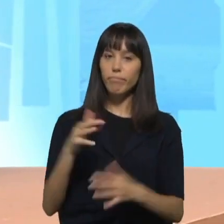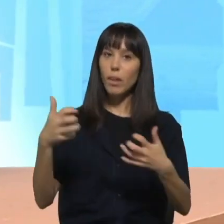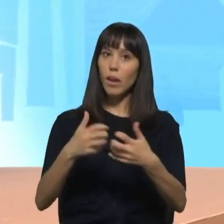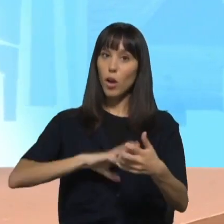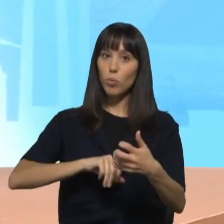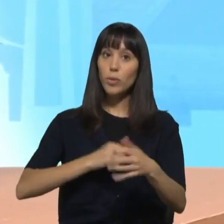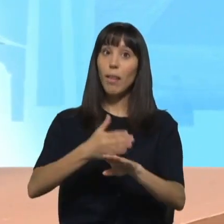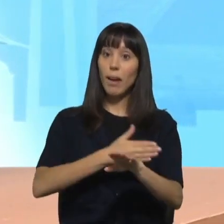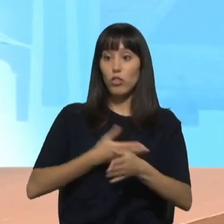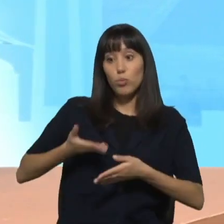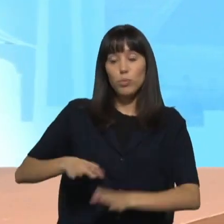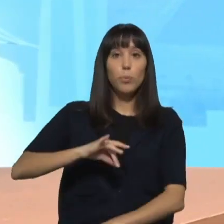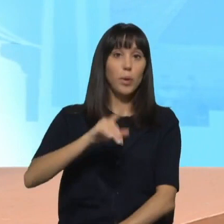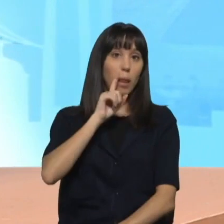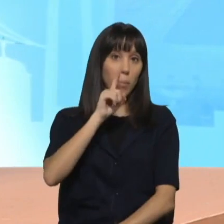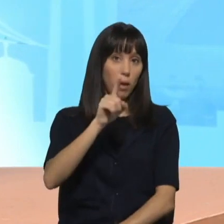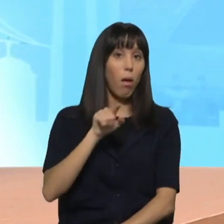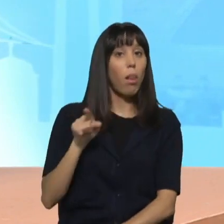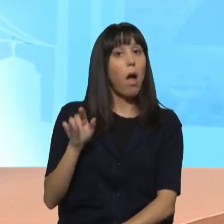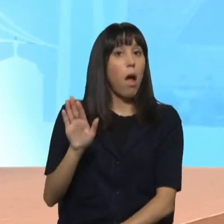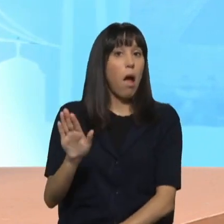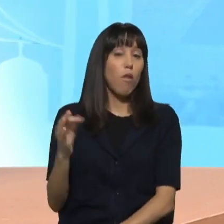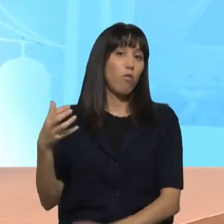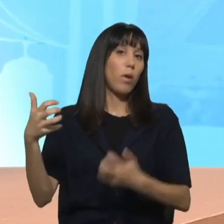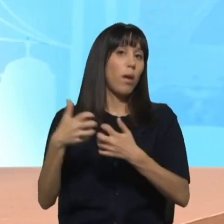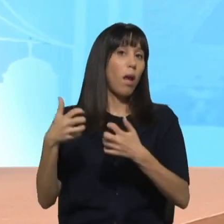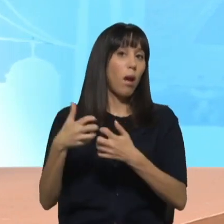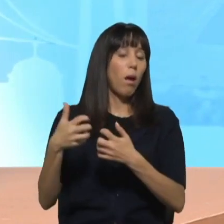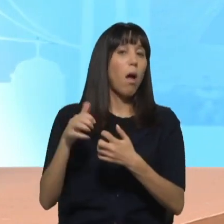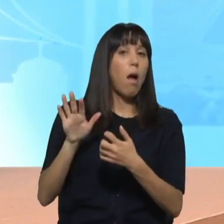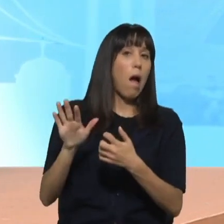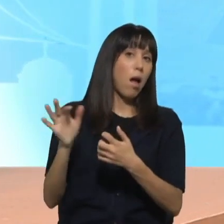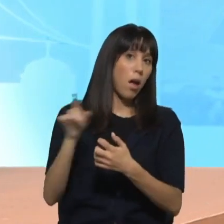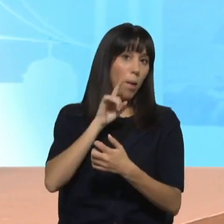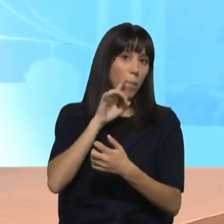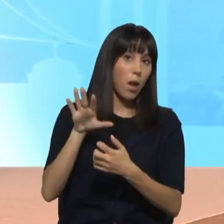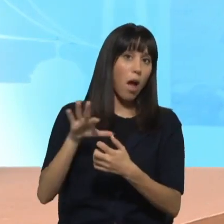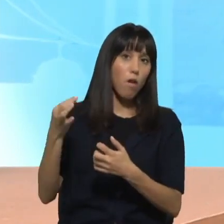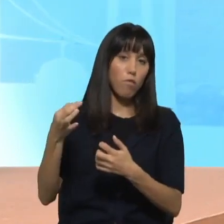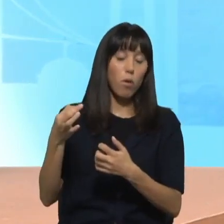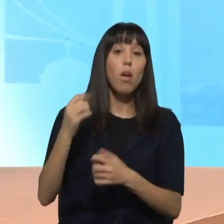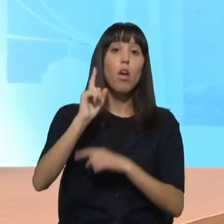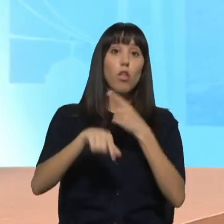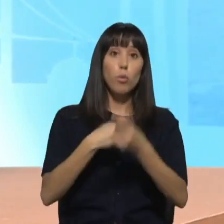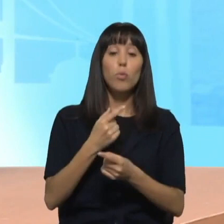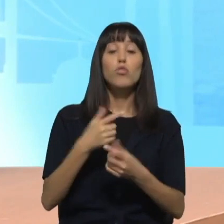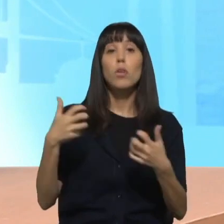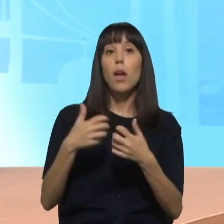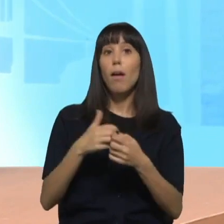Mundial, portanto, na Alemanha, vive aquele tempo todo da guerra, entra para o seminário logo a seguir à